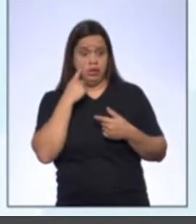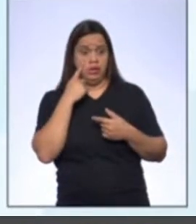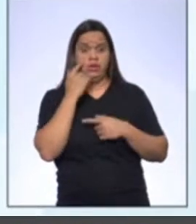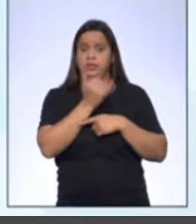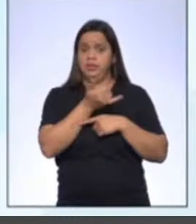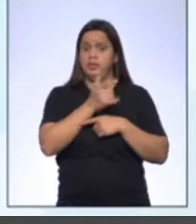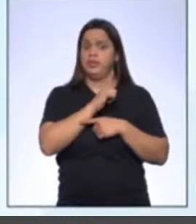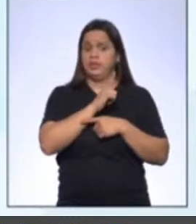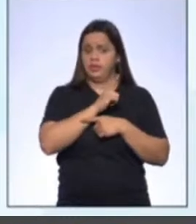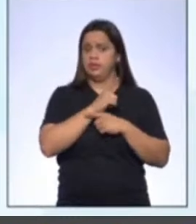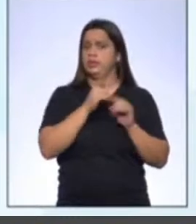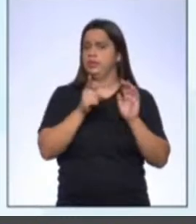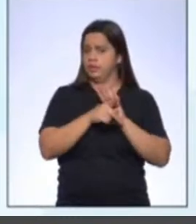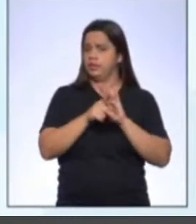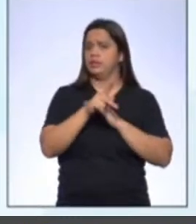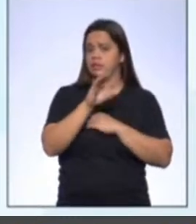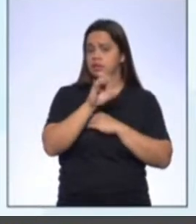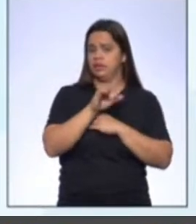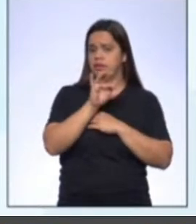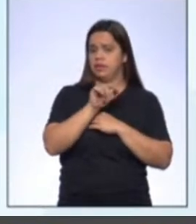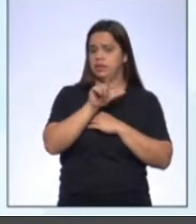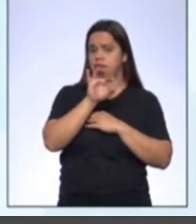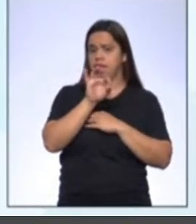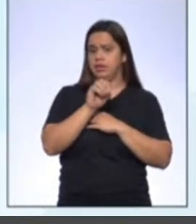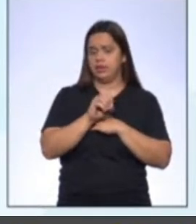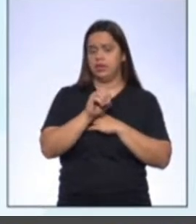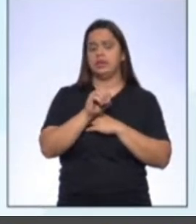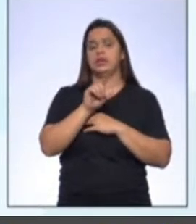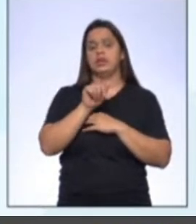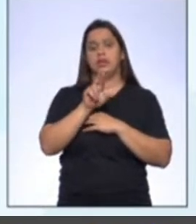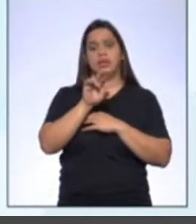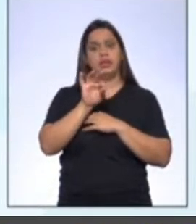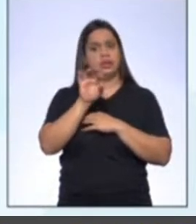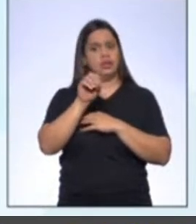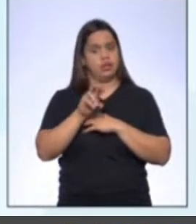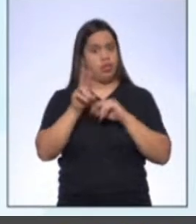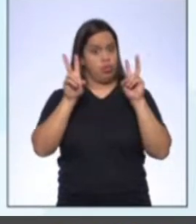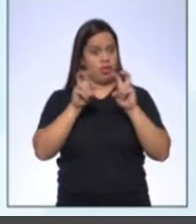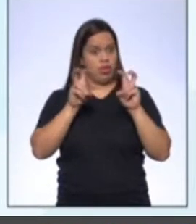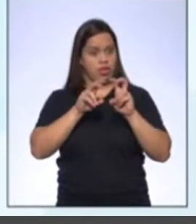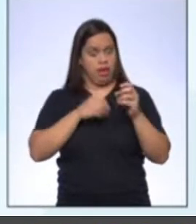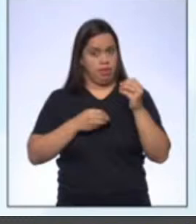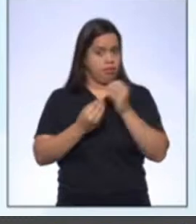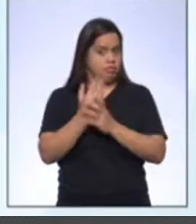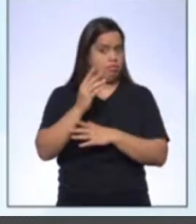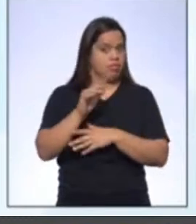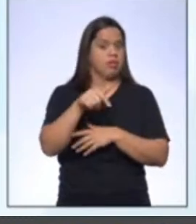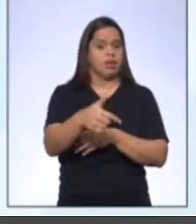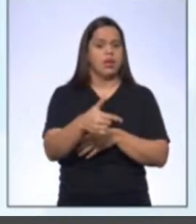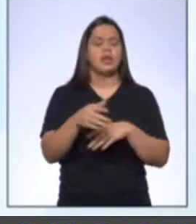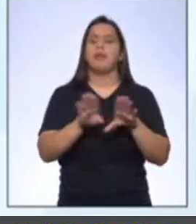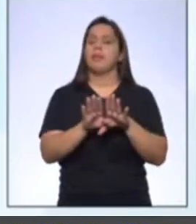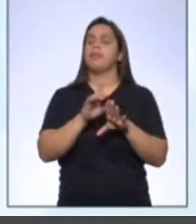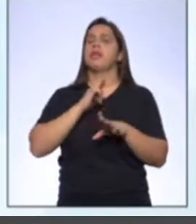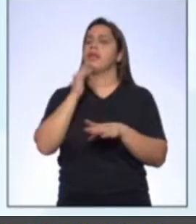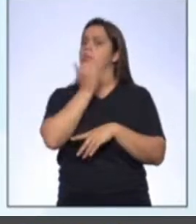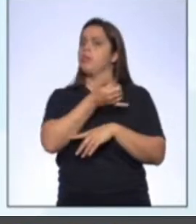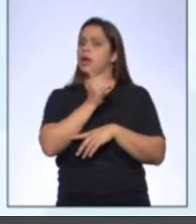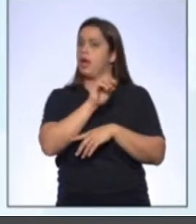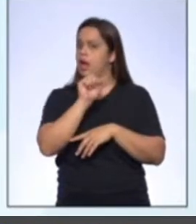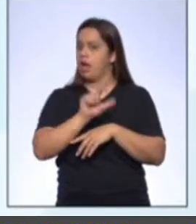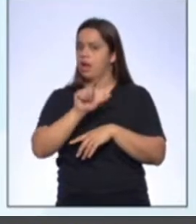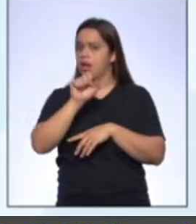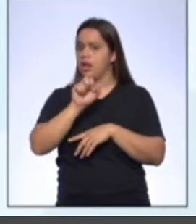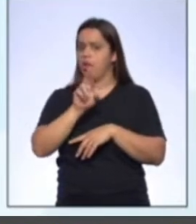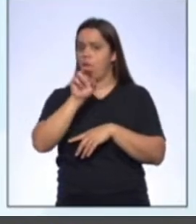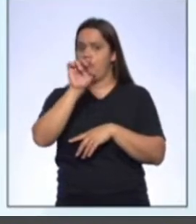gerador. Apesar de alguns contos poderem ter uma narrativa alegórica. Mas não é o caso aqui,